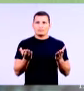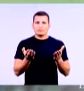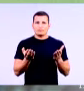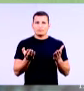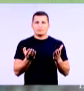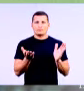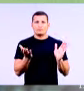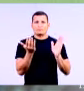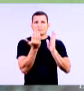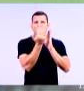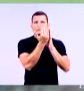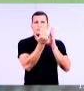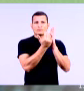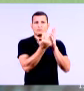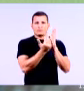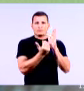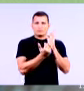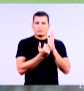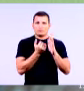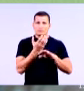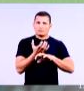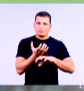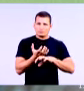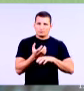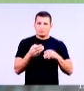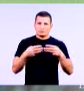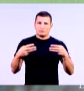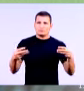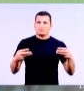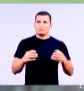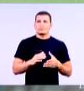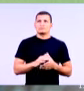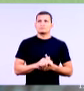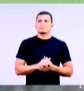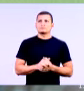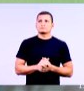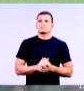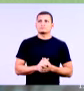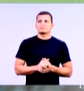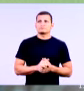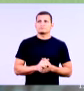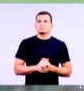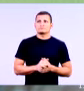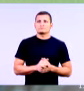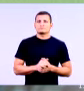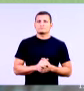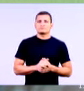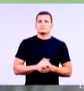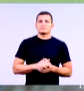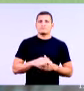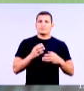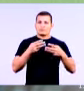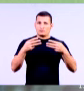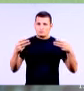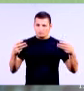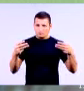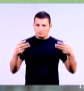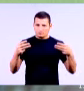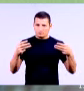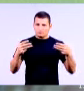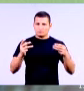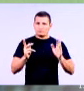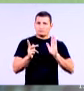cobrir hoje com a nossa disciplina. Os tópicos cobertos pela disciplina são classificação de redes e de